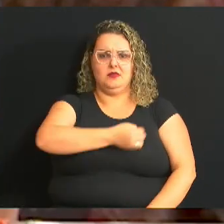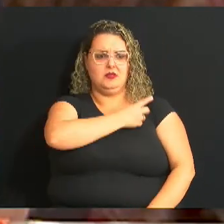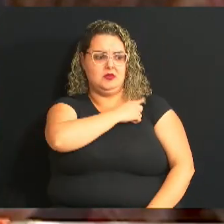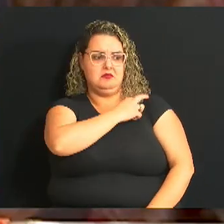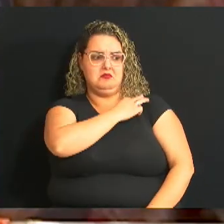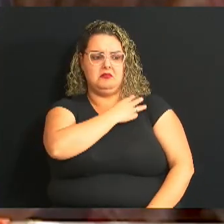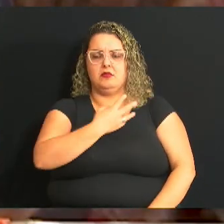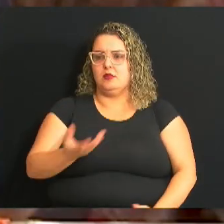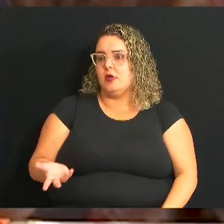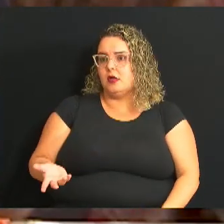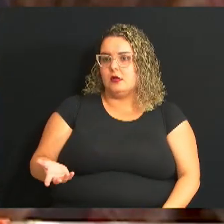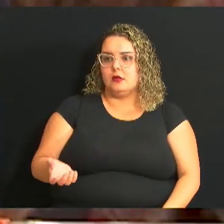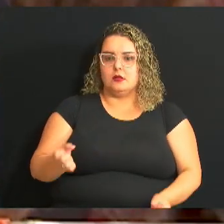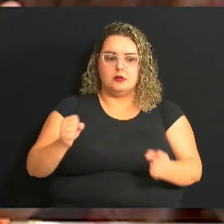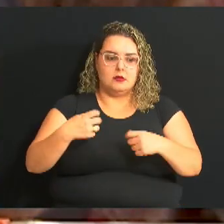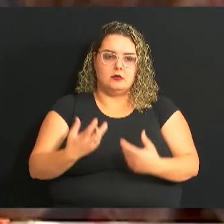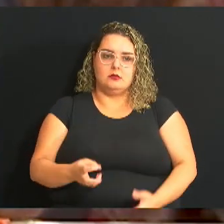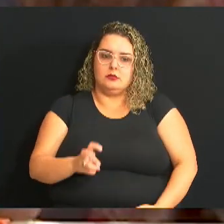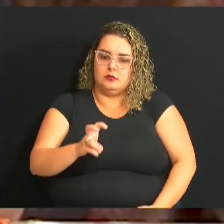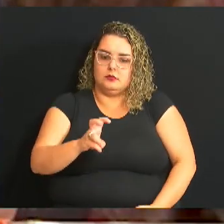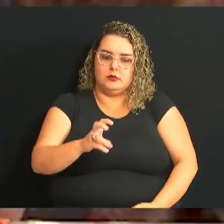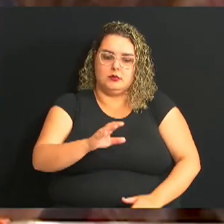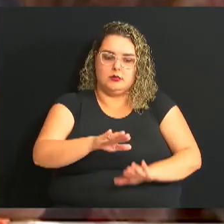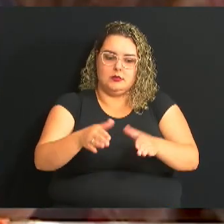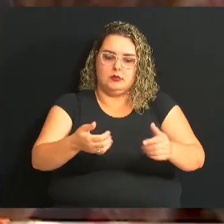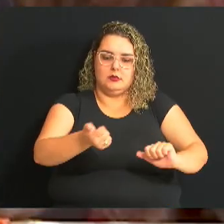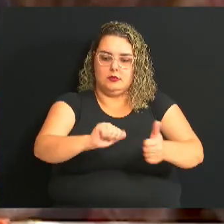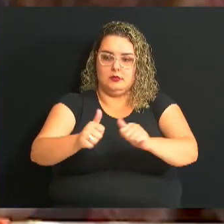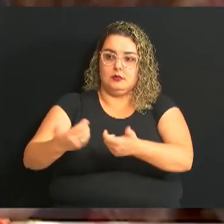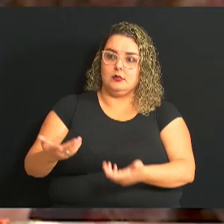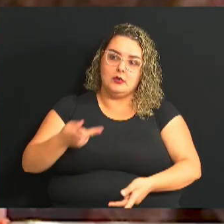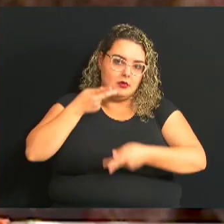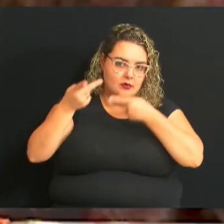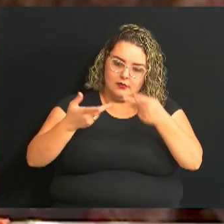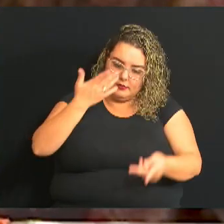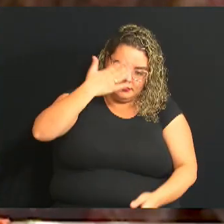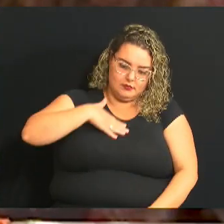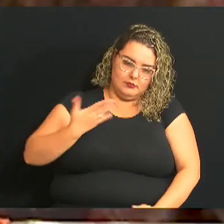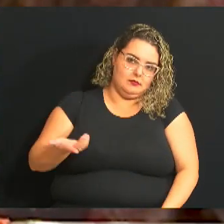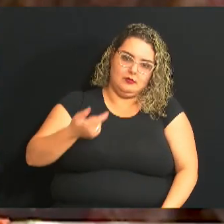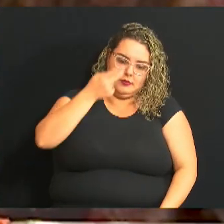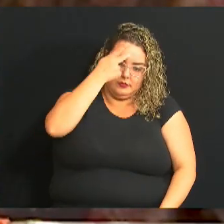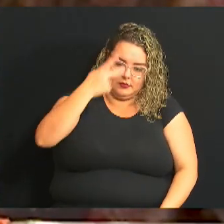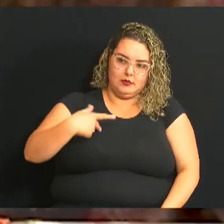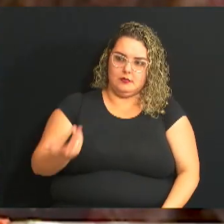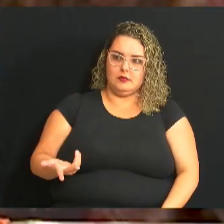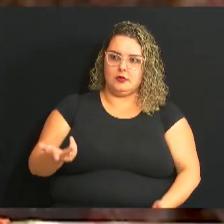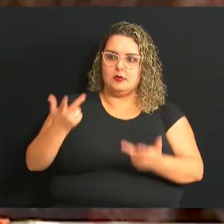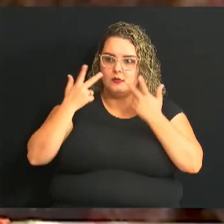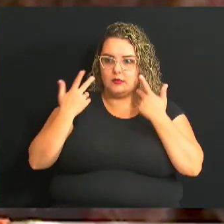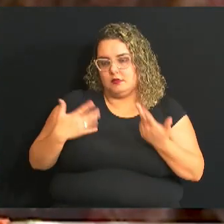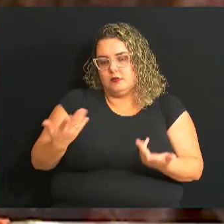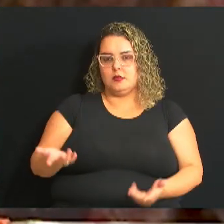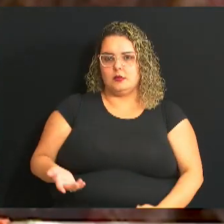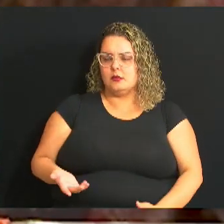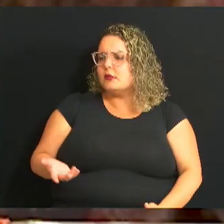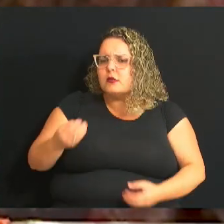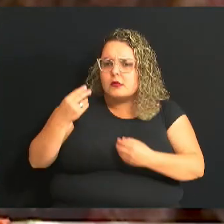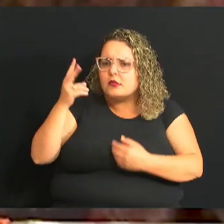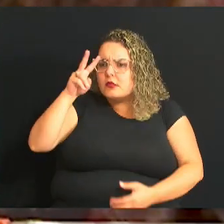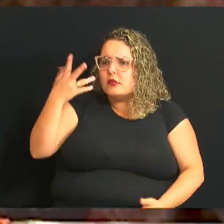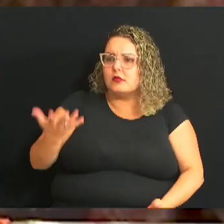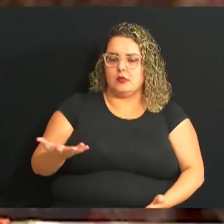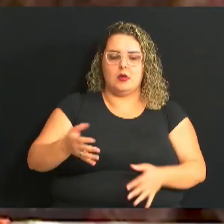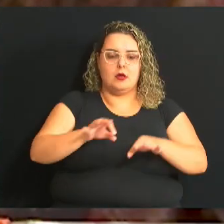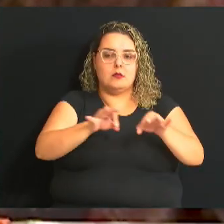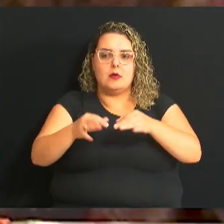Eu falei, acabei de passar por 5 bancadas de juiz, pô, falar sobre mim, está tranquilo, né? Que história é essa? Não, um projeto assim.